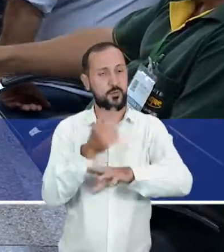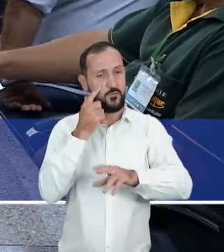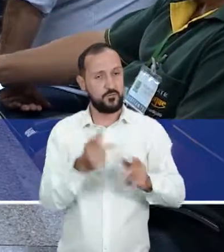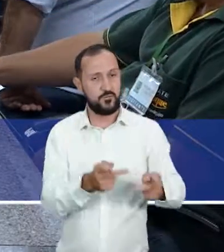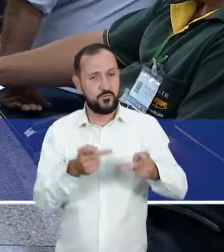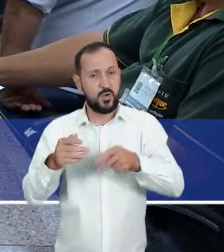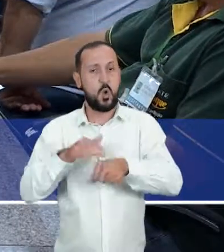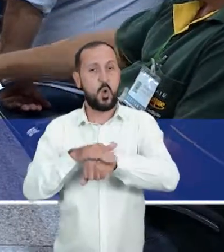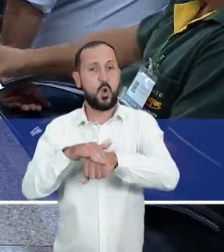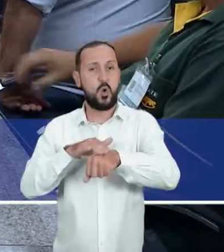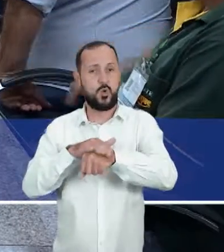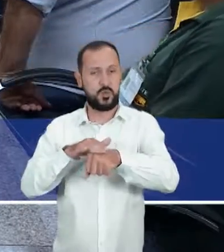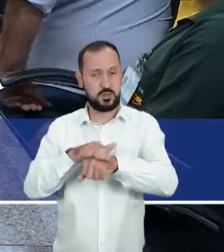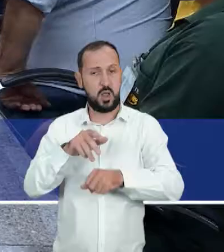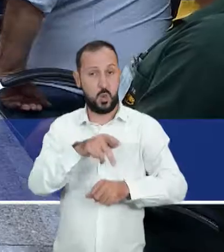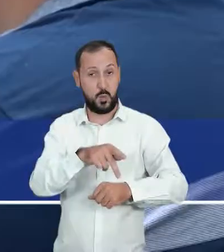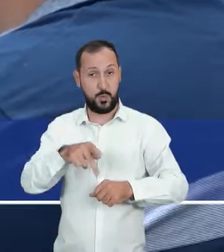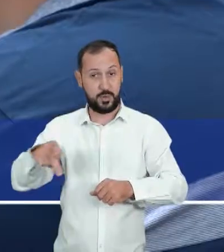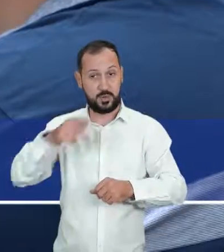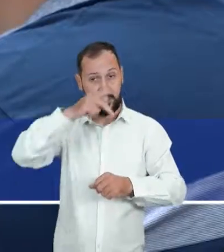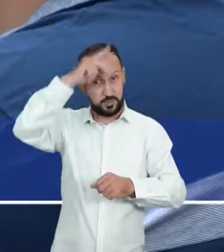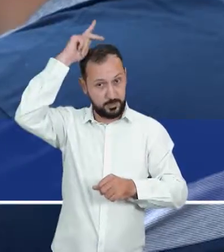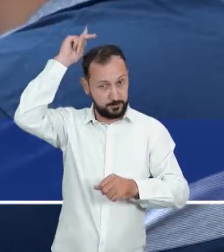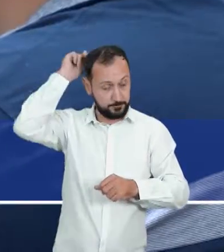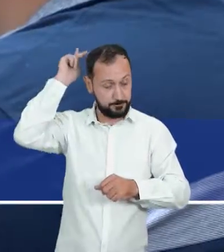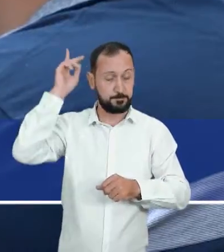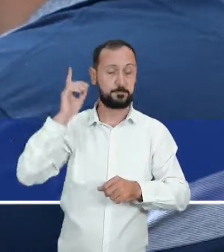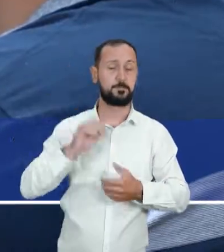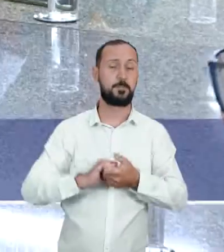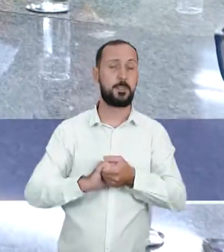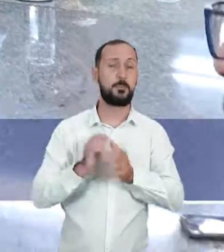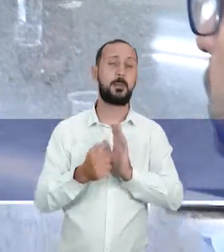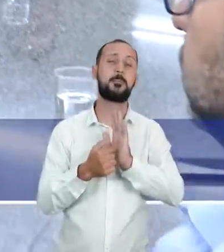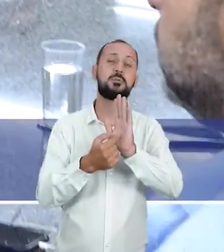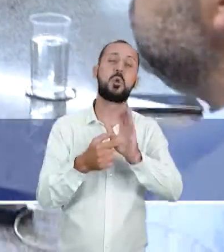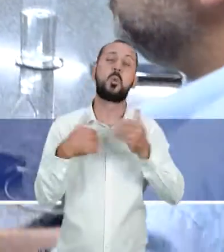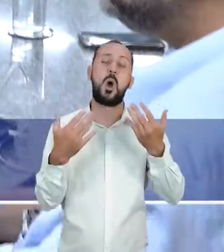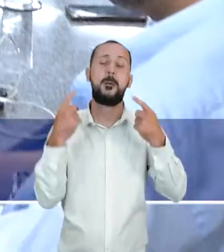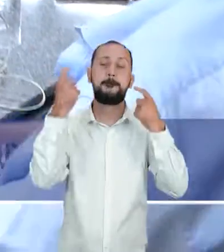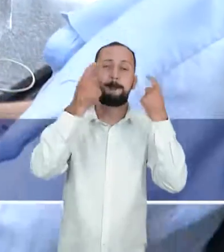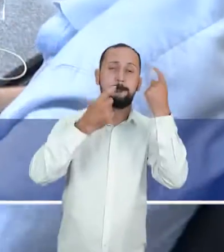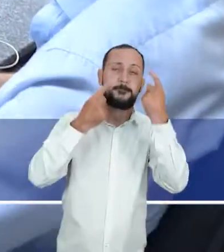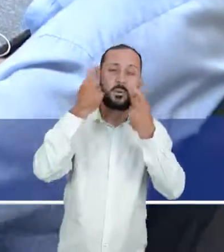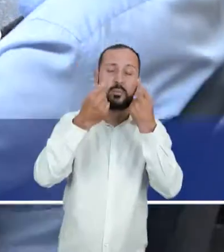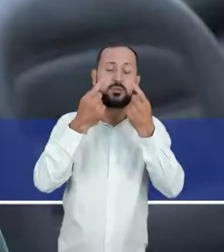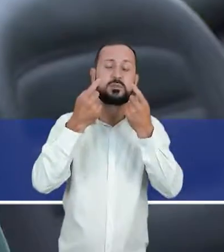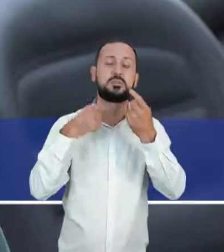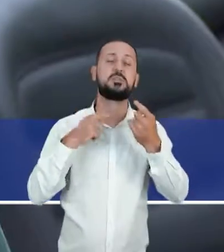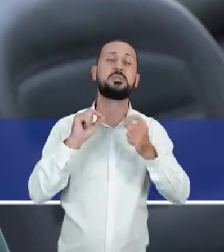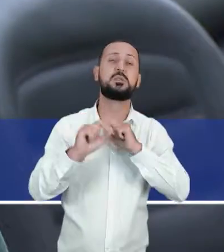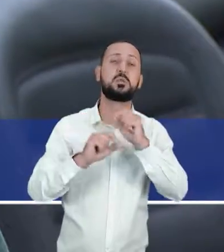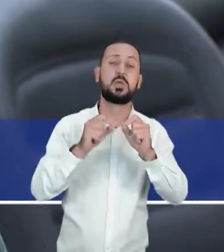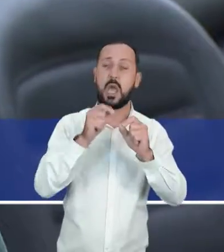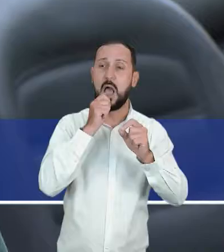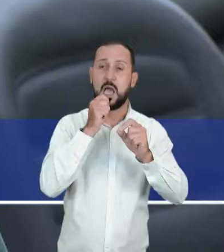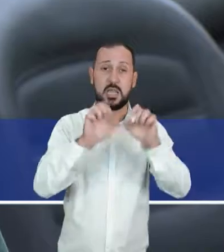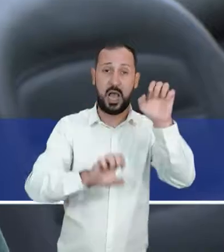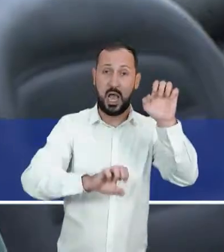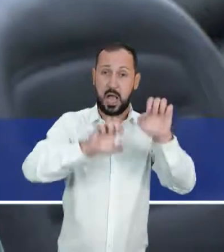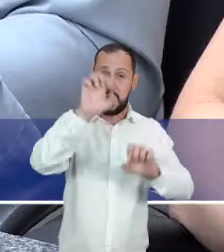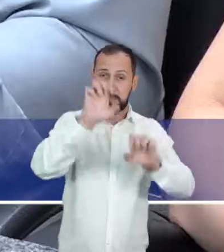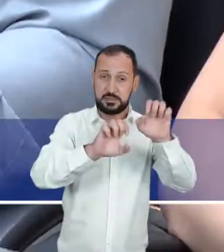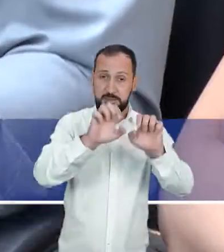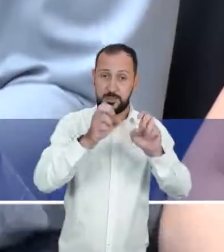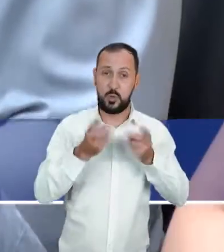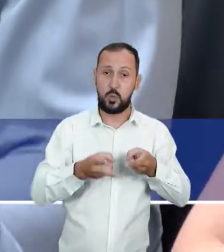visitaram o presidente da Assembleia Legislativa, deputado Paulo Correia, para apresentar suas preocupações com os empreendimentos que ainda